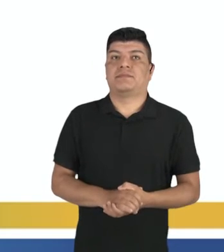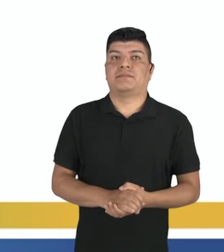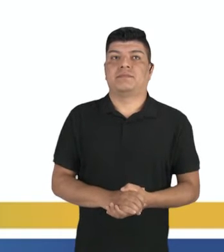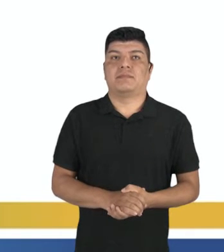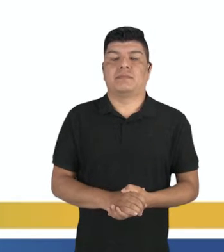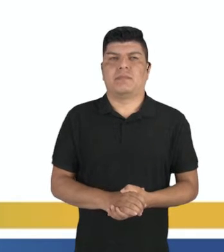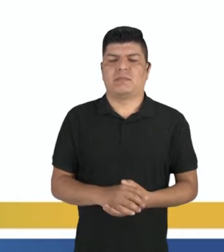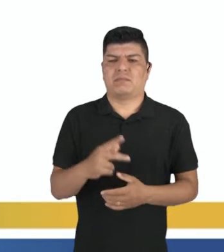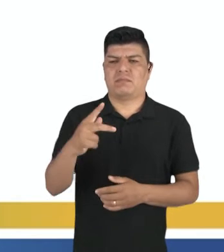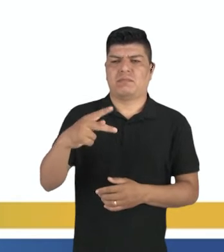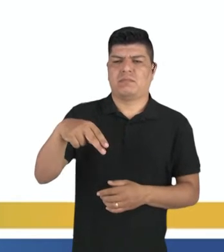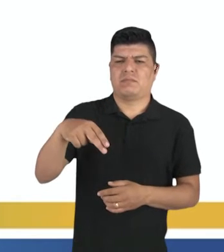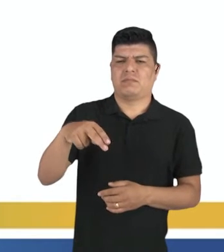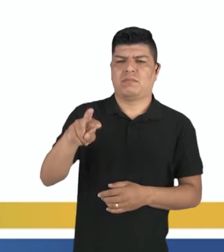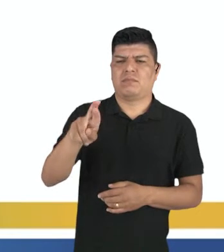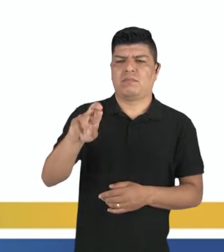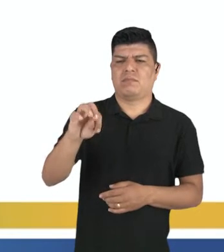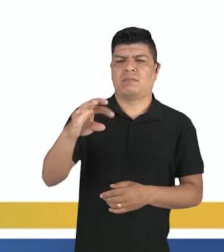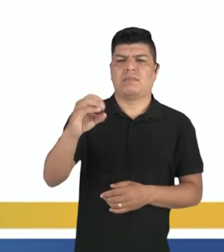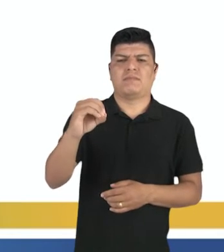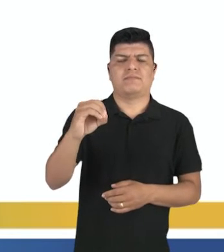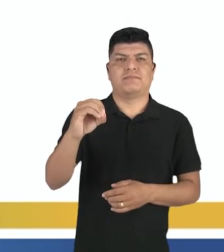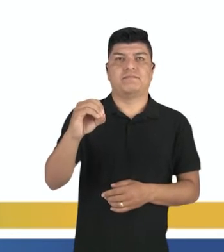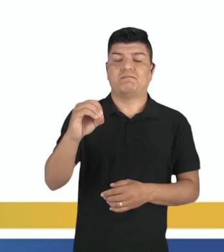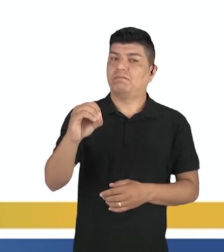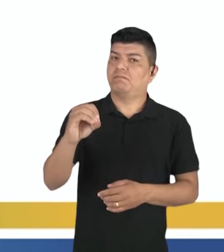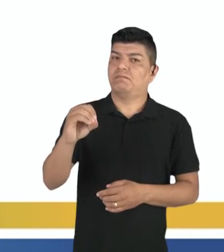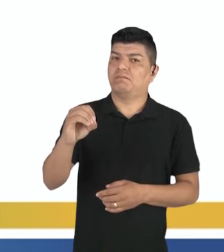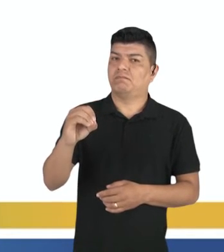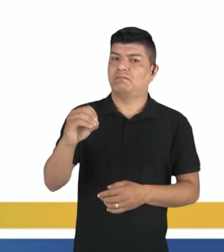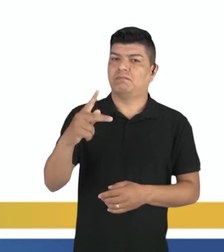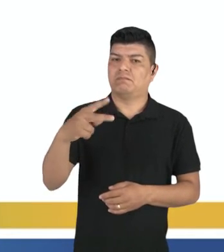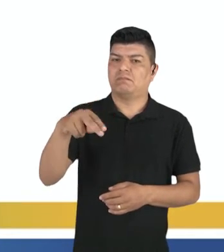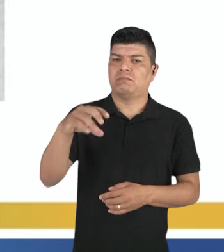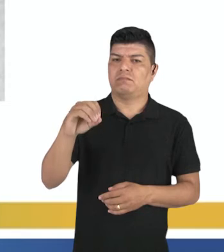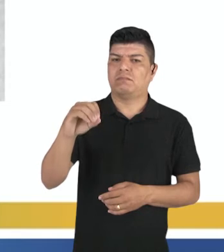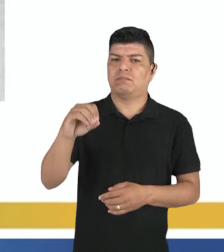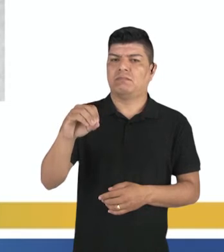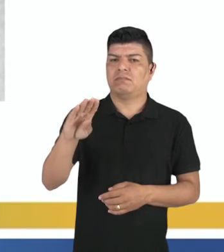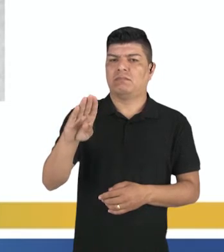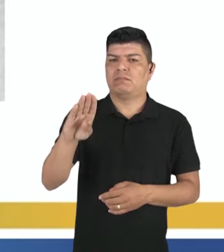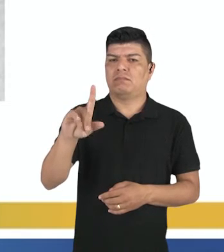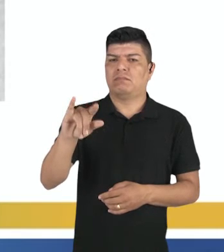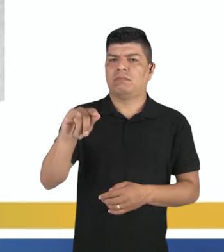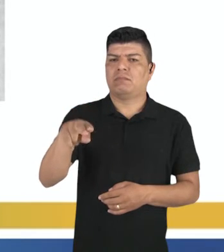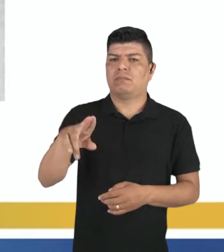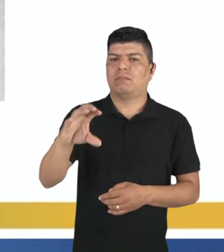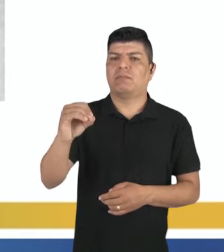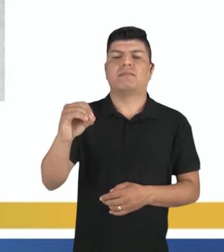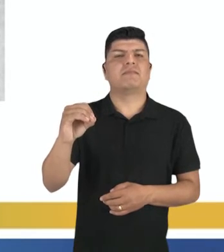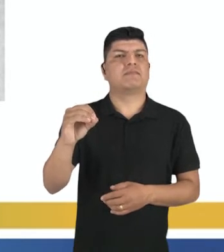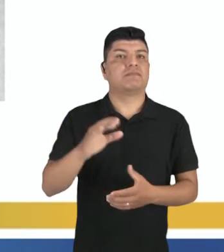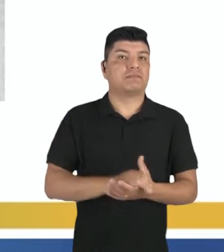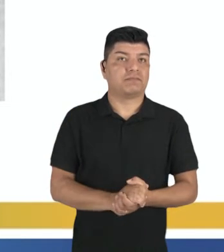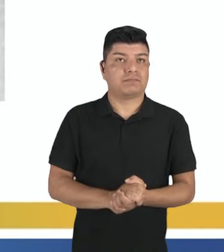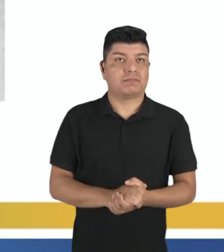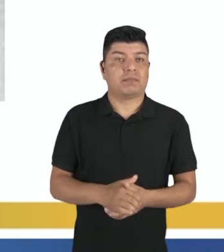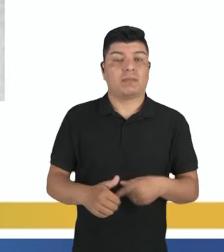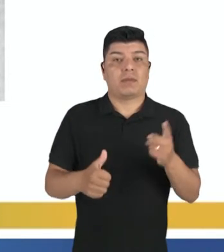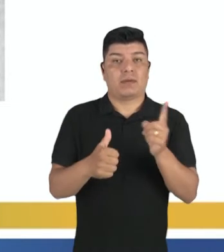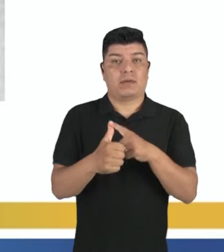pronome pessoal reto, pronome oblíquo. O que é isso? Vamos lá, pessoal.